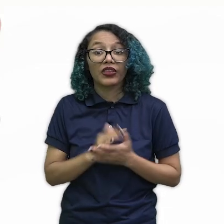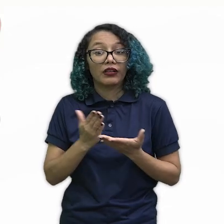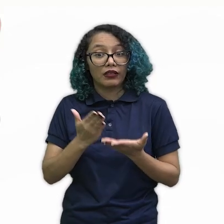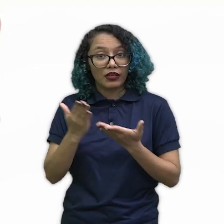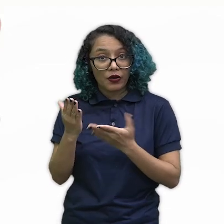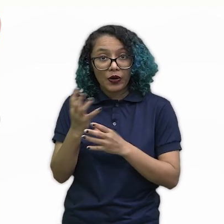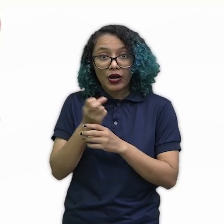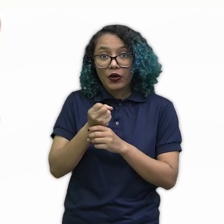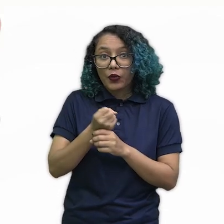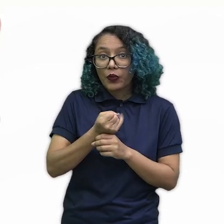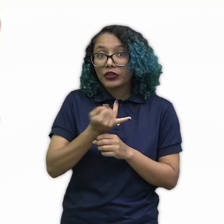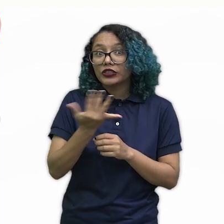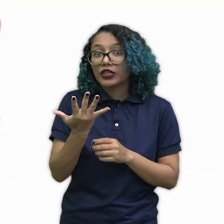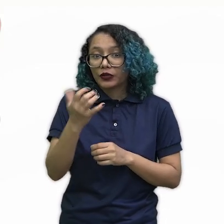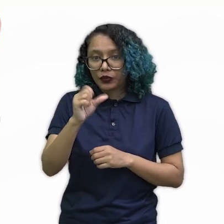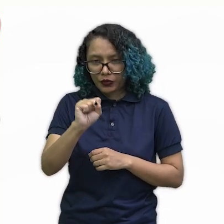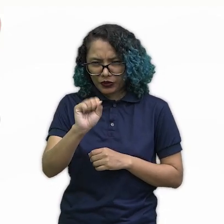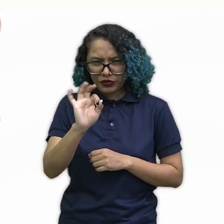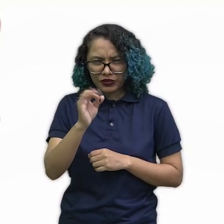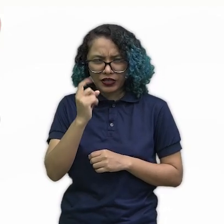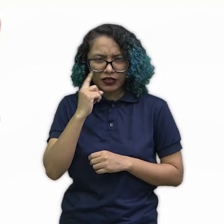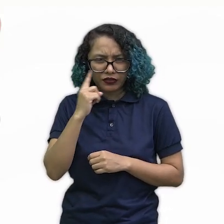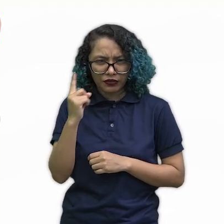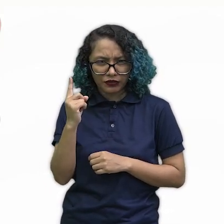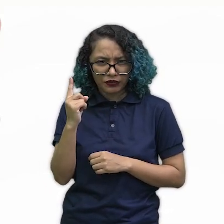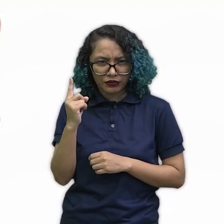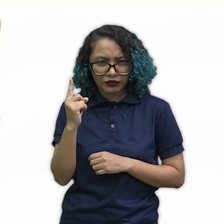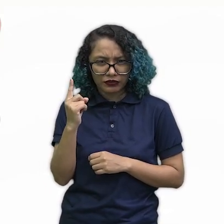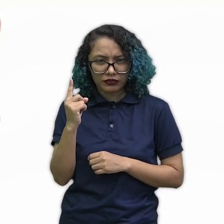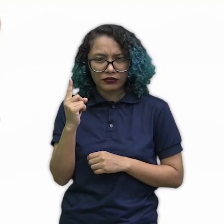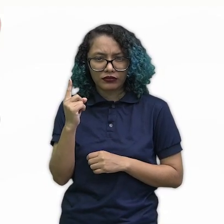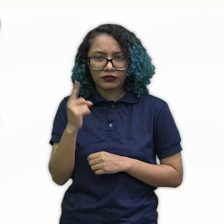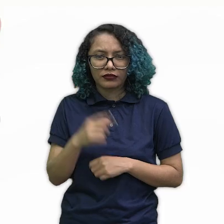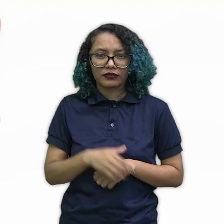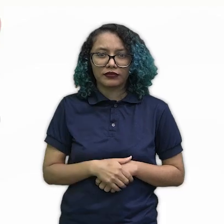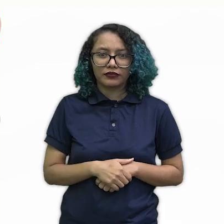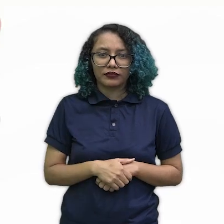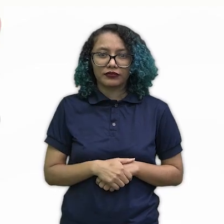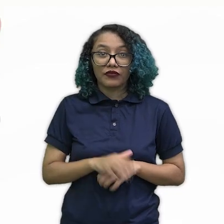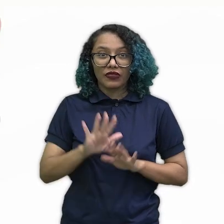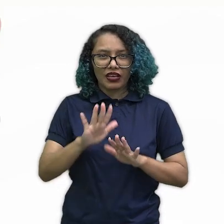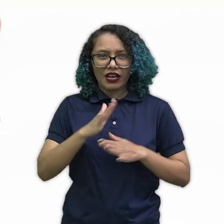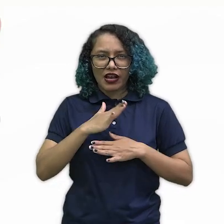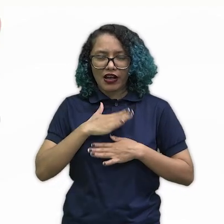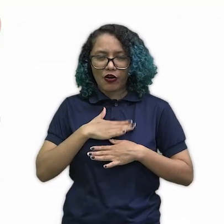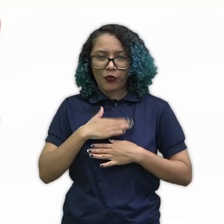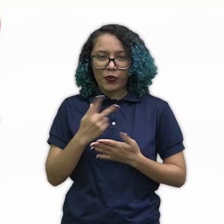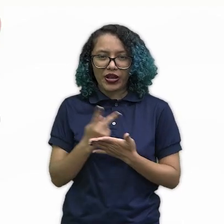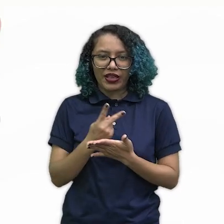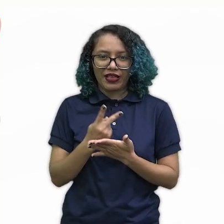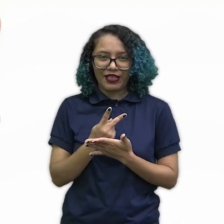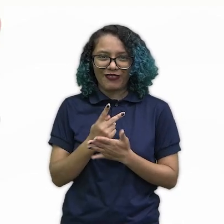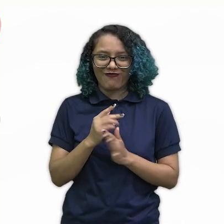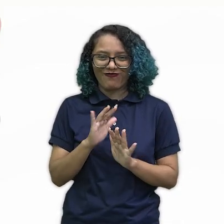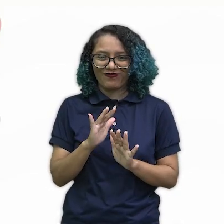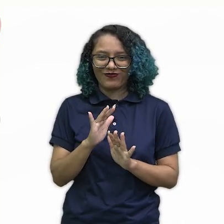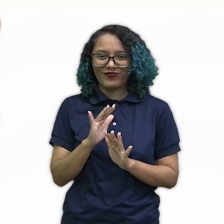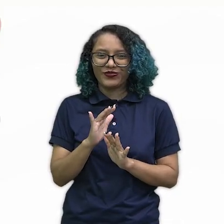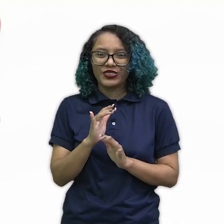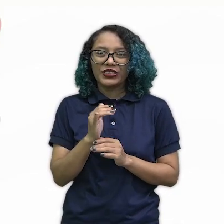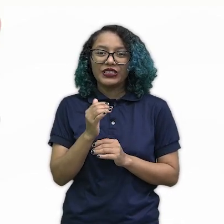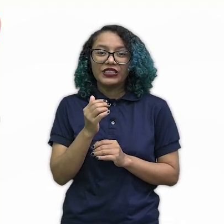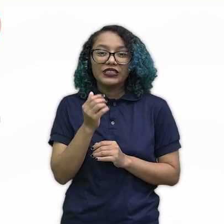8 elementos, não é isso? 1, 2, 3, 4, 5, 6, 7, 8. Eita! Espera aí que eu errei aqui, ó. Eu esqueci